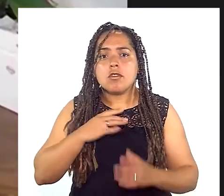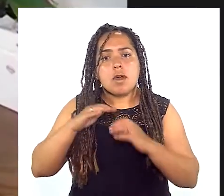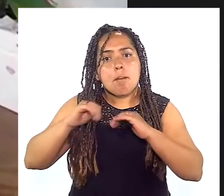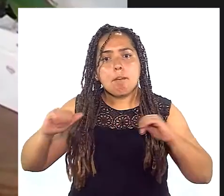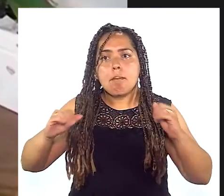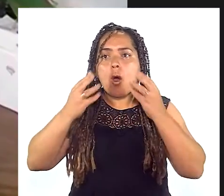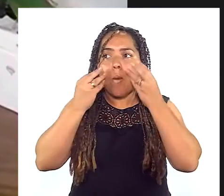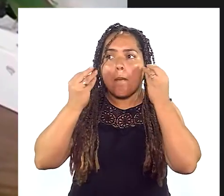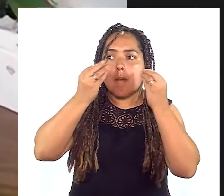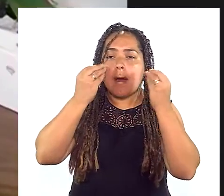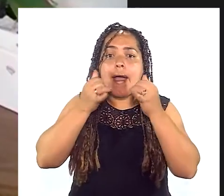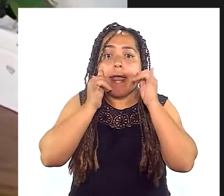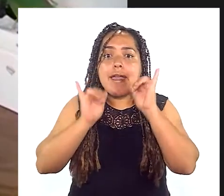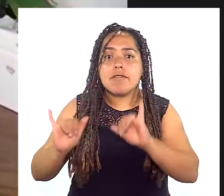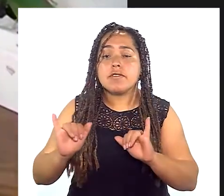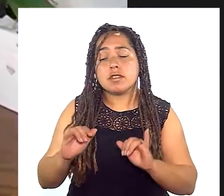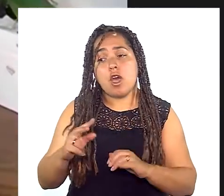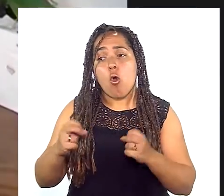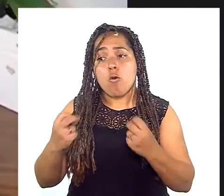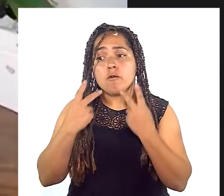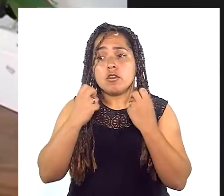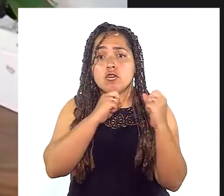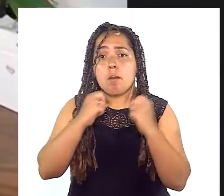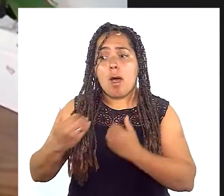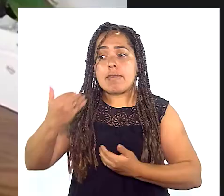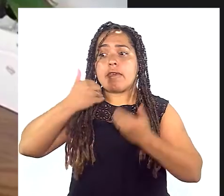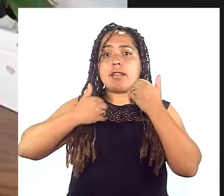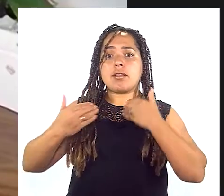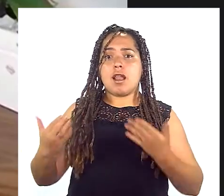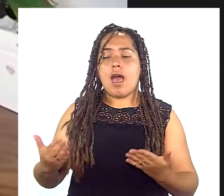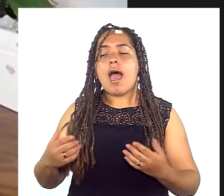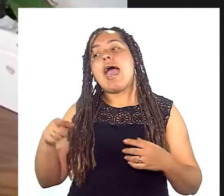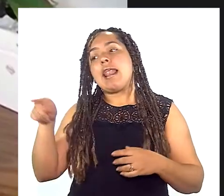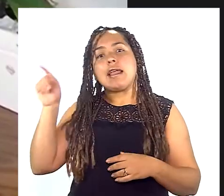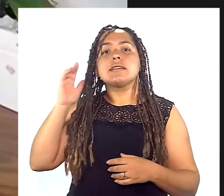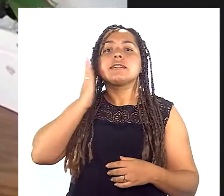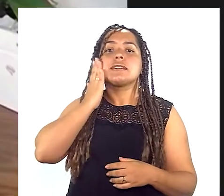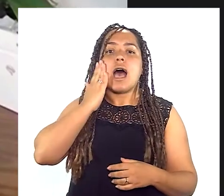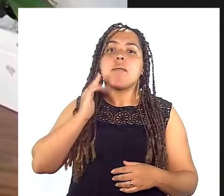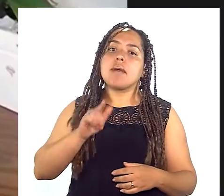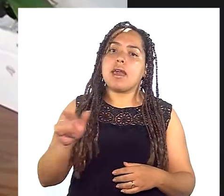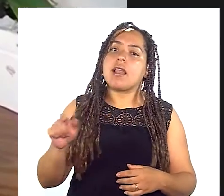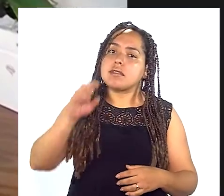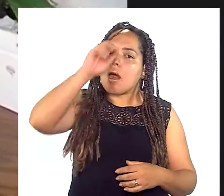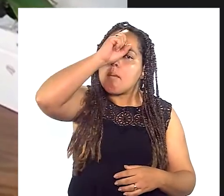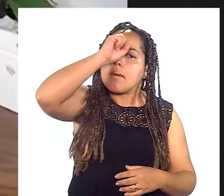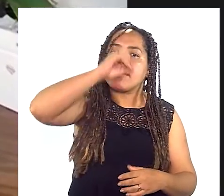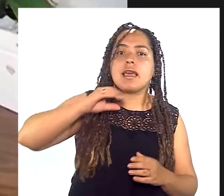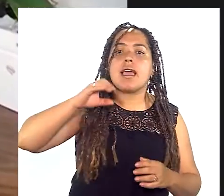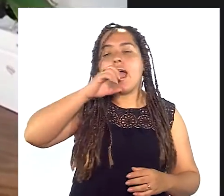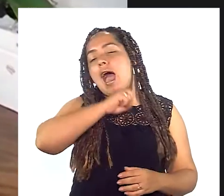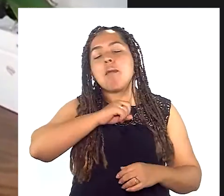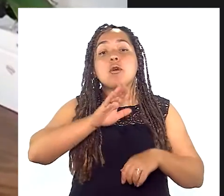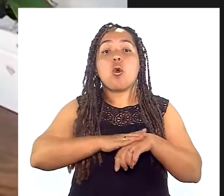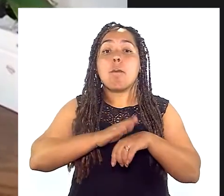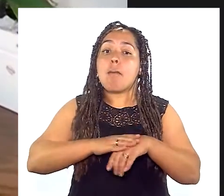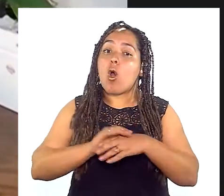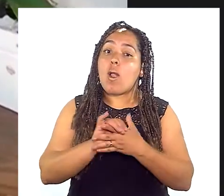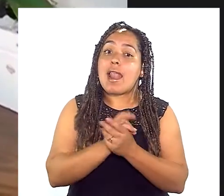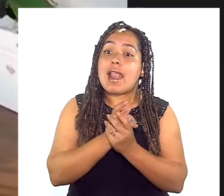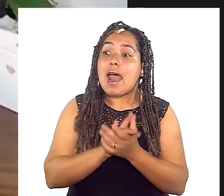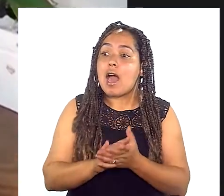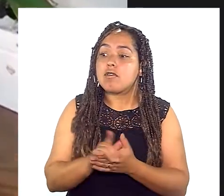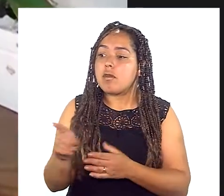boca, e se você não estiver bem protegido com a máscara, o vírus pode entrar em você, né? Então, elas sabem disso. Então, o ideal é recomendar